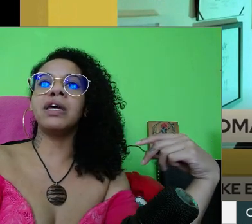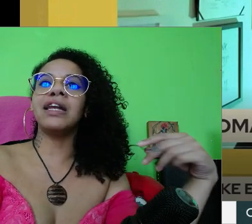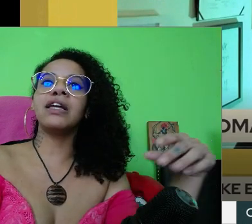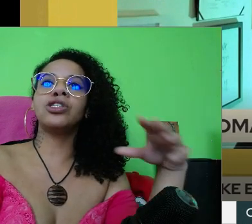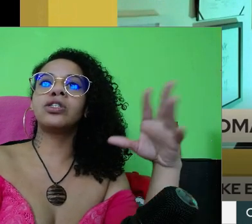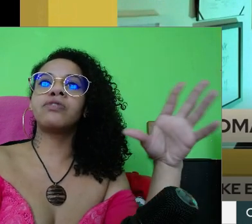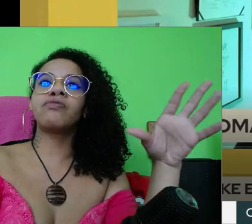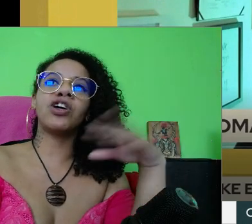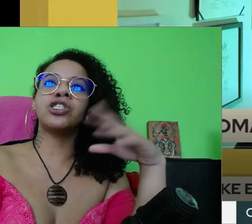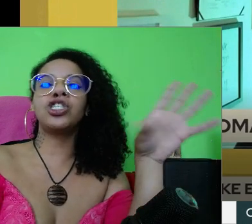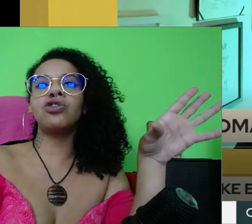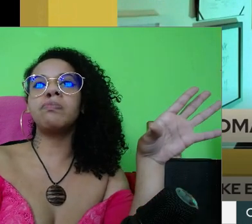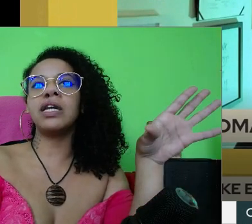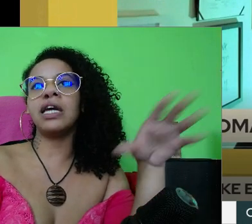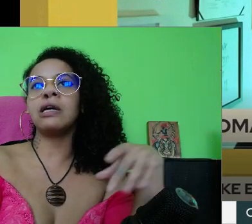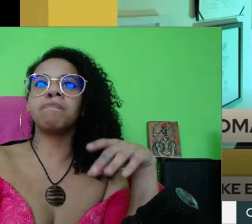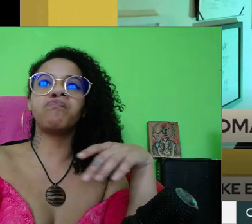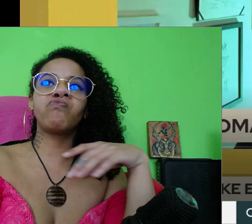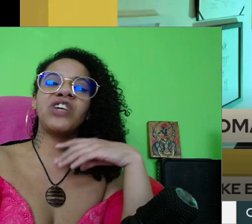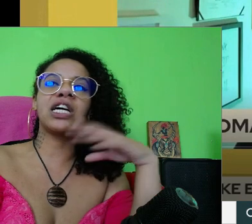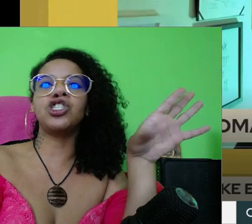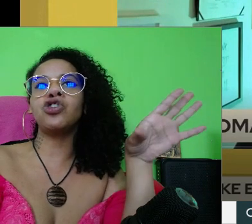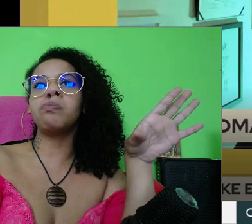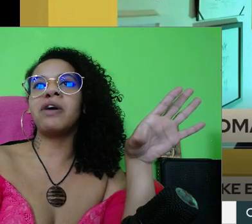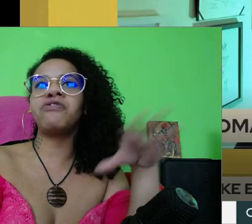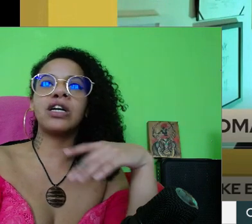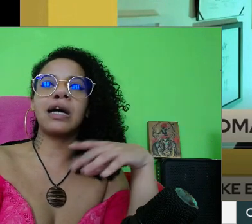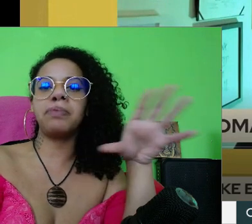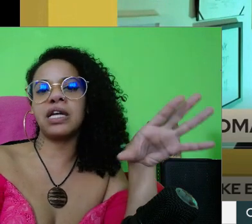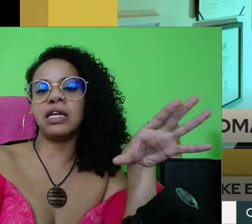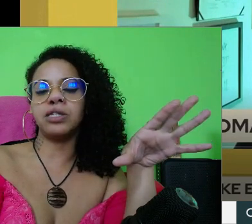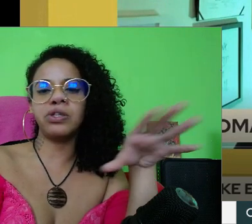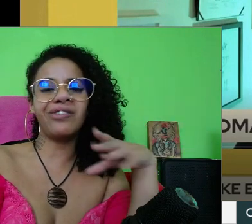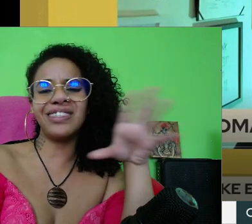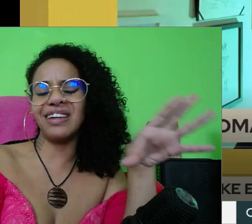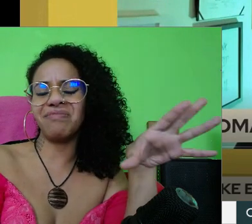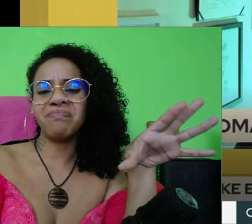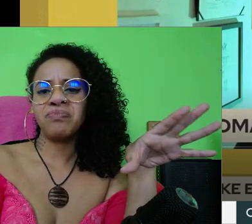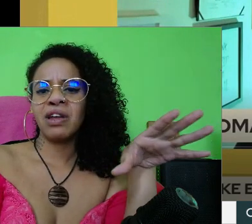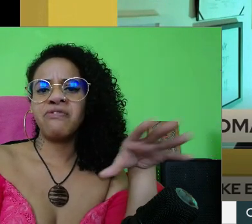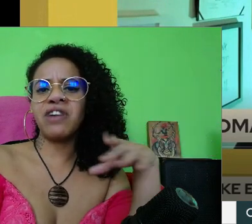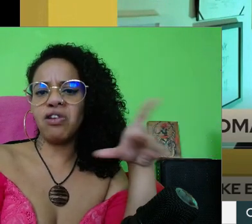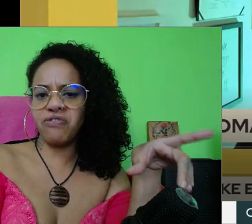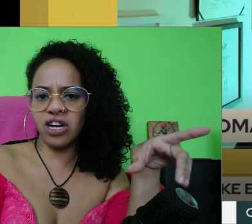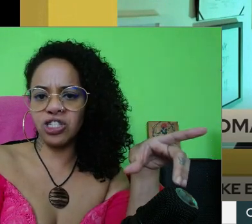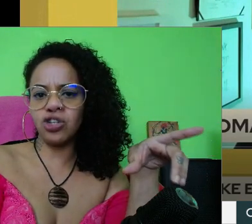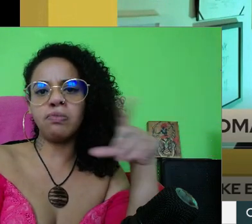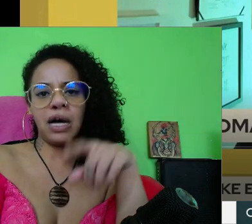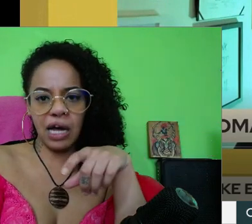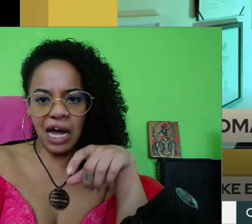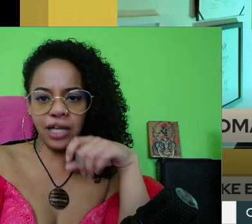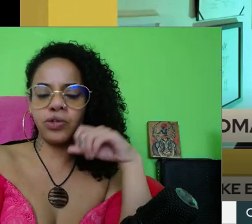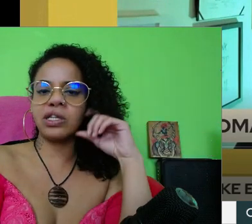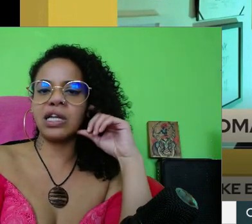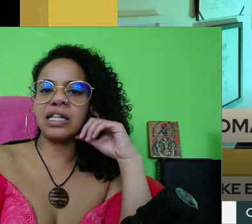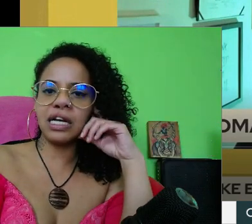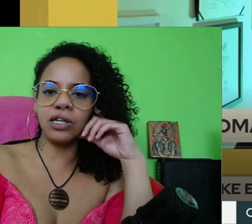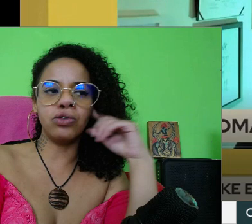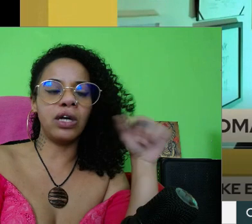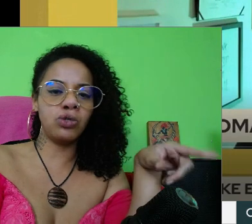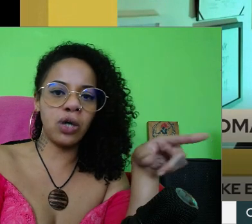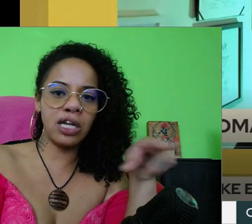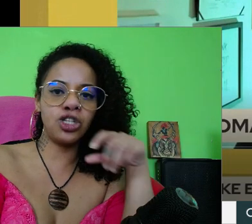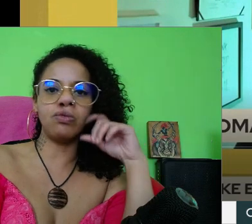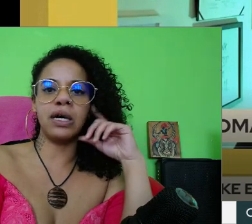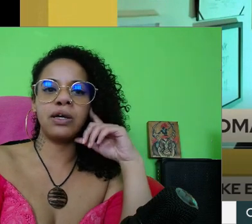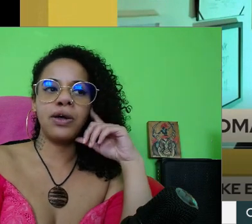Deus percebi nem fora de uma nem fica Dilma fora capitalismo então assim fora Dilma aí tu tá